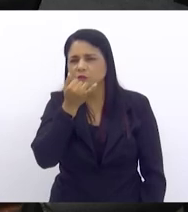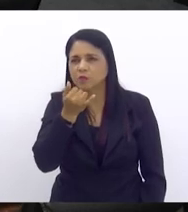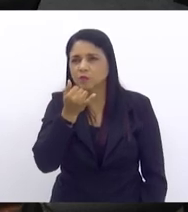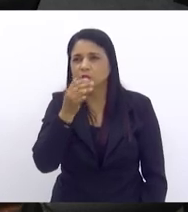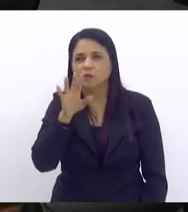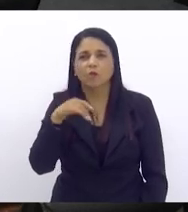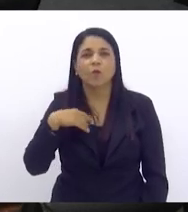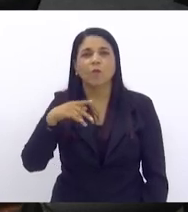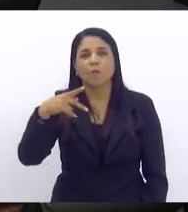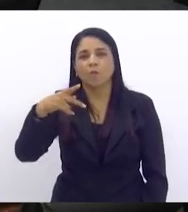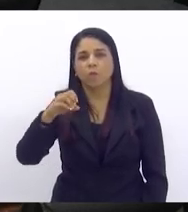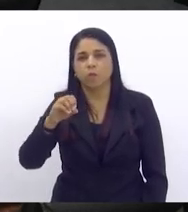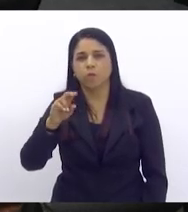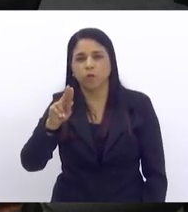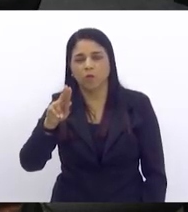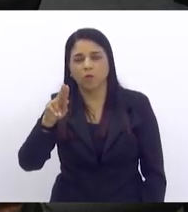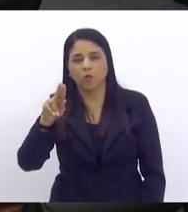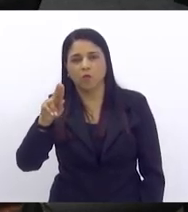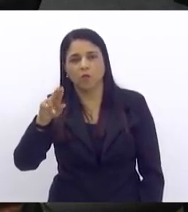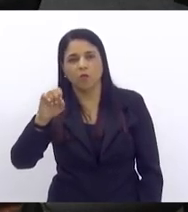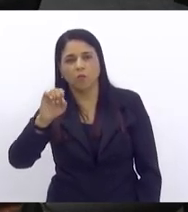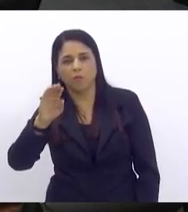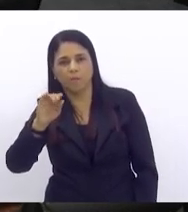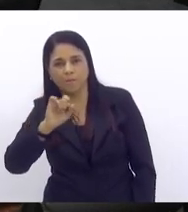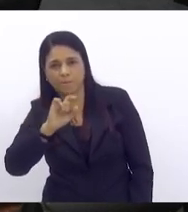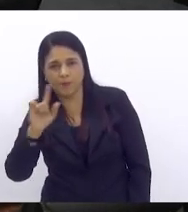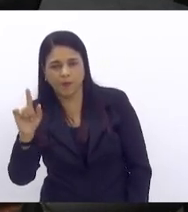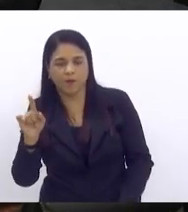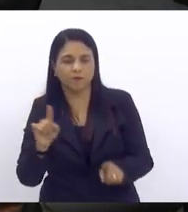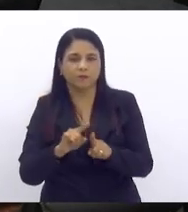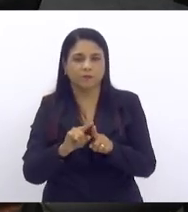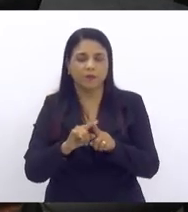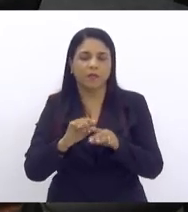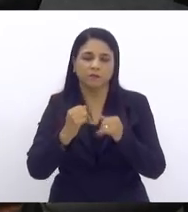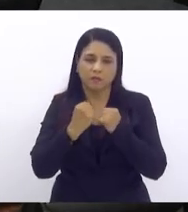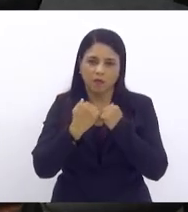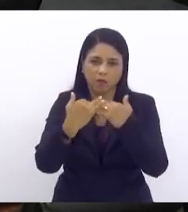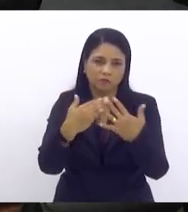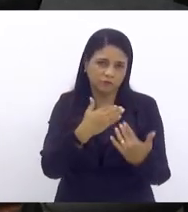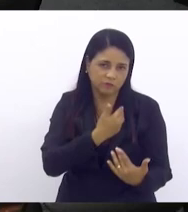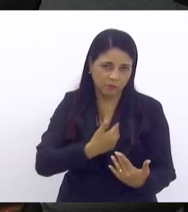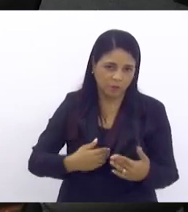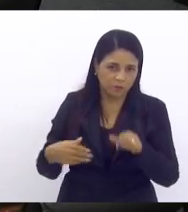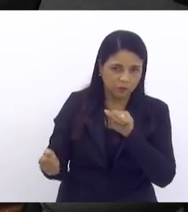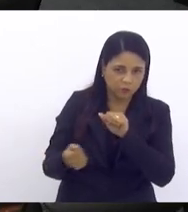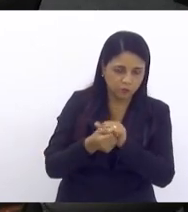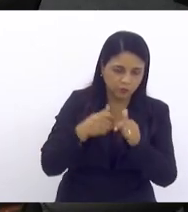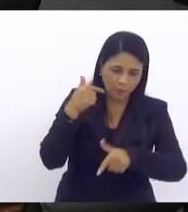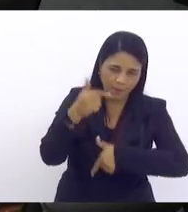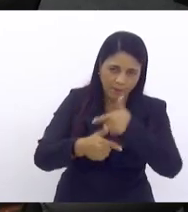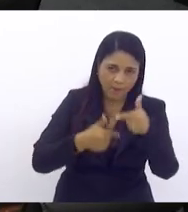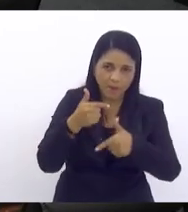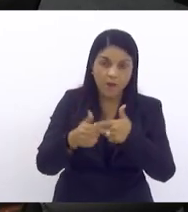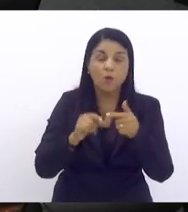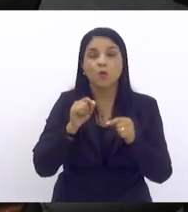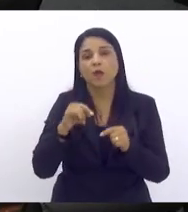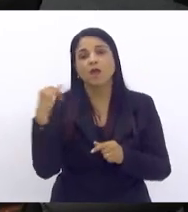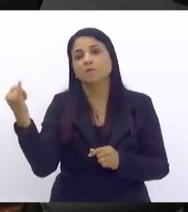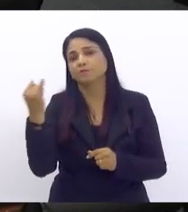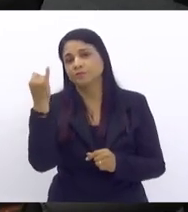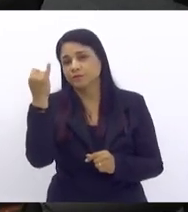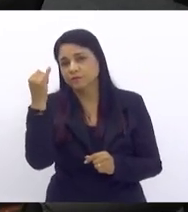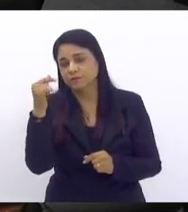deputado Paul Bell, que estiveram conosco nessa audiência pública. E o que foi importante dessa audiência pública? Porque,